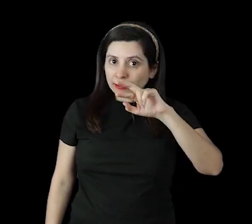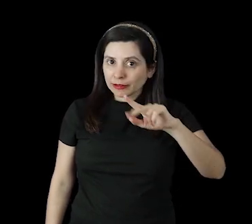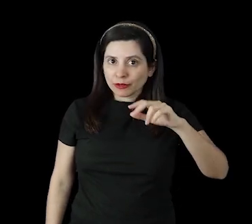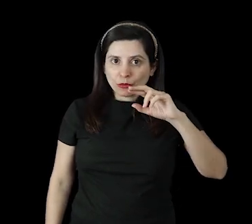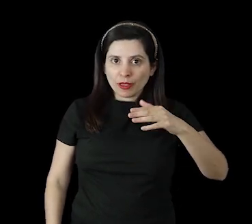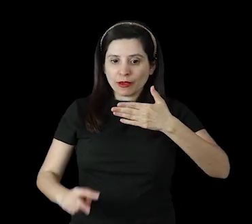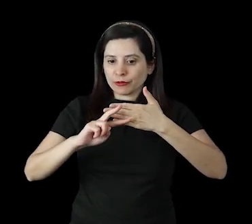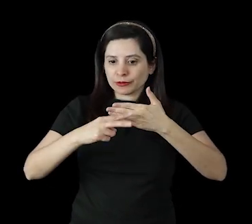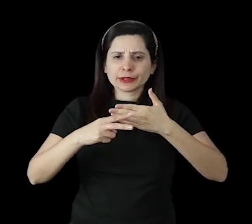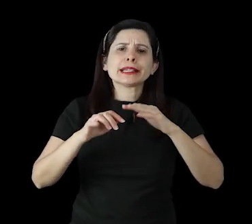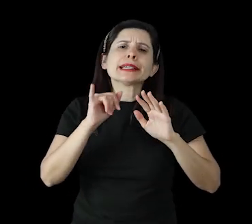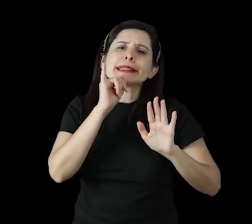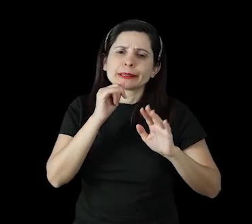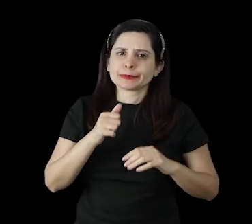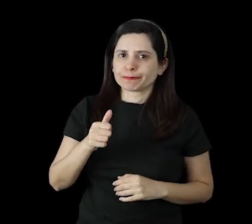exemplo, alcoolismo.